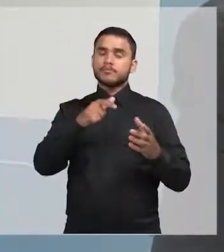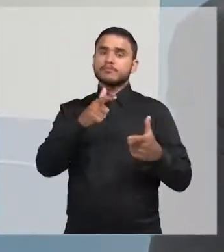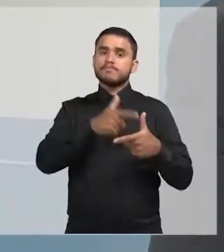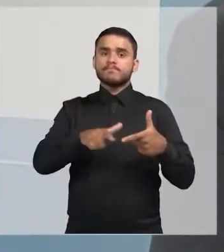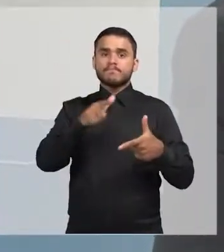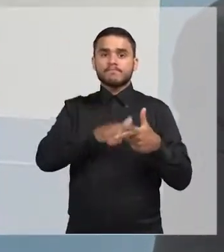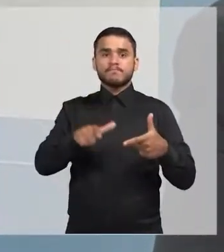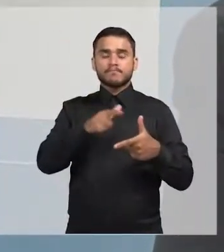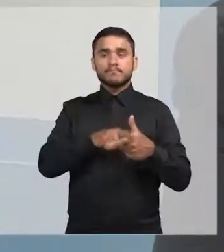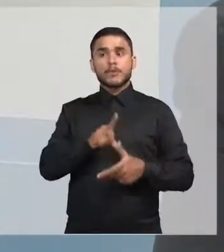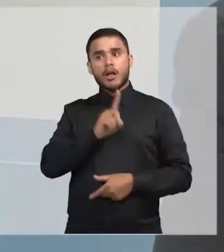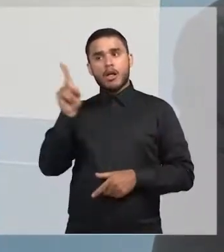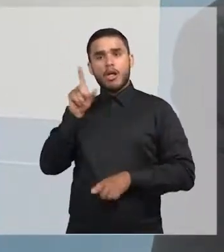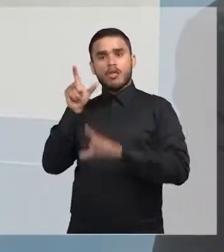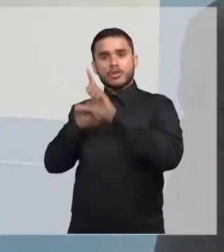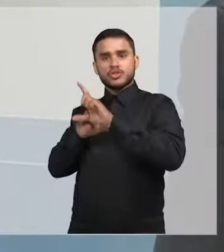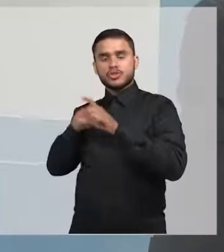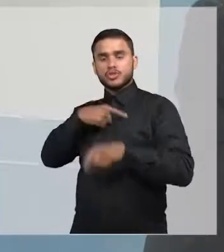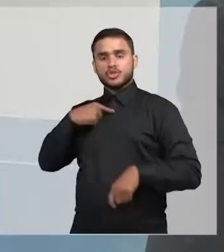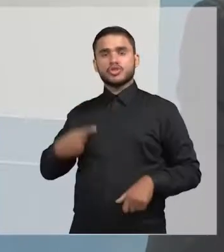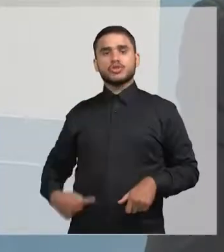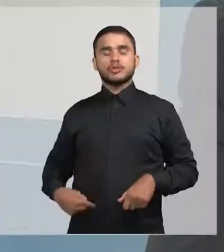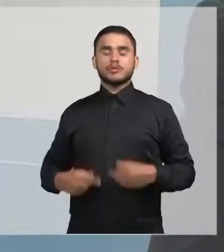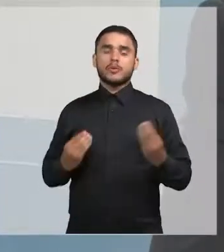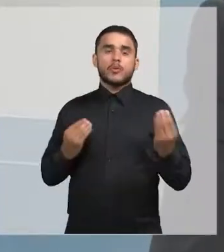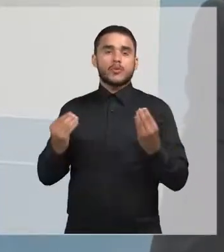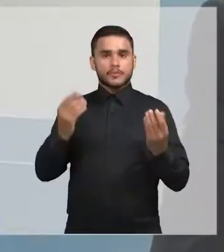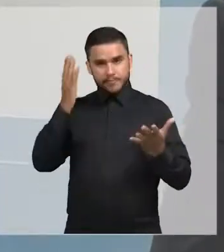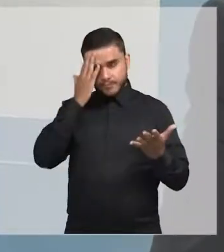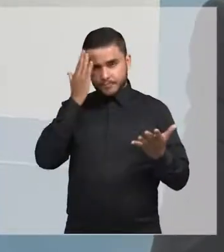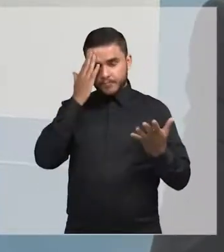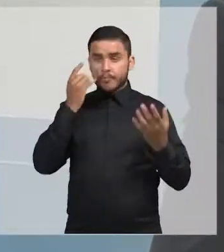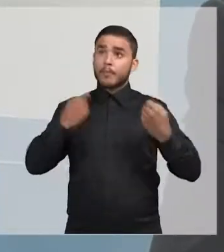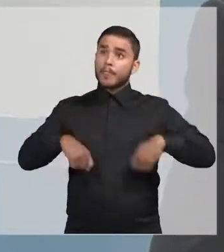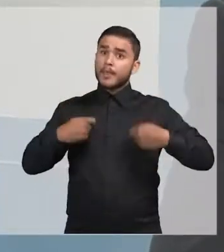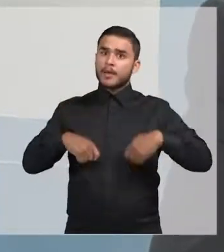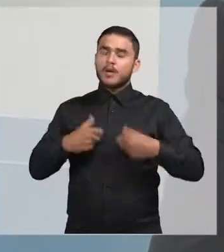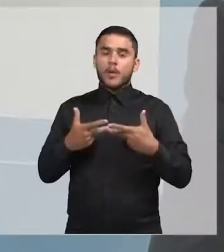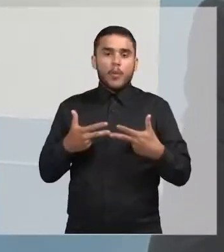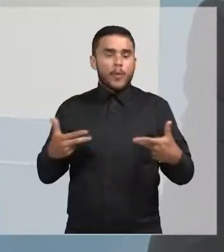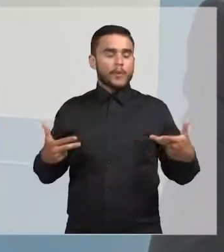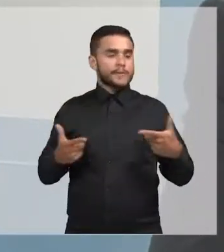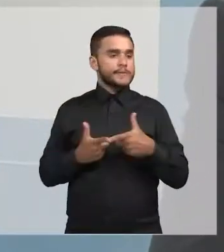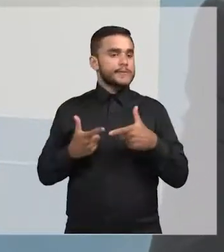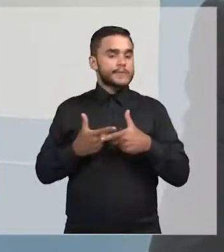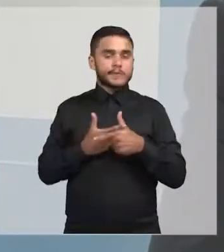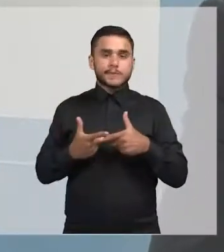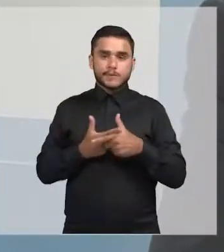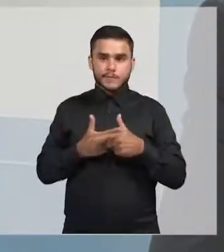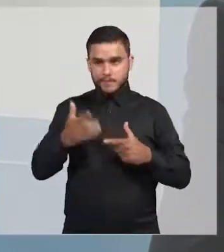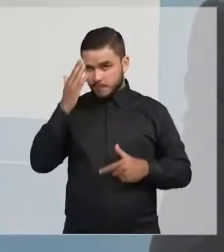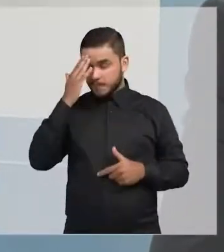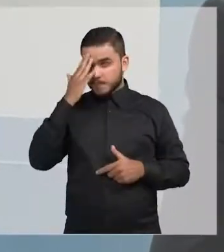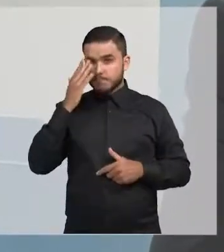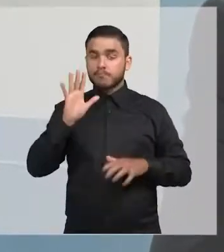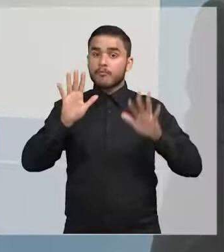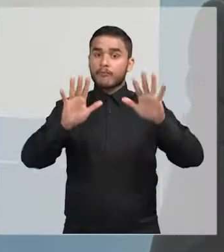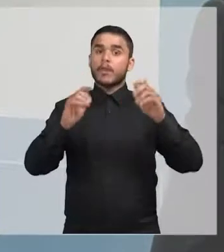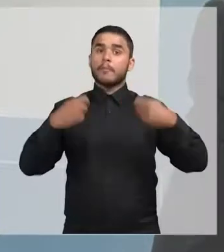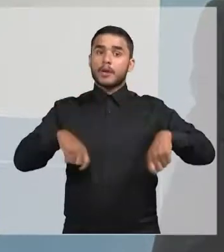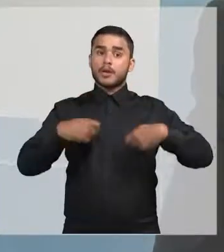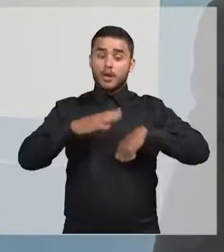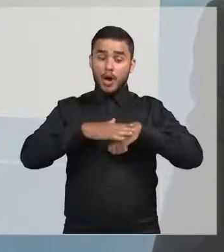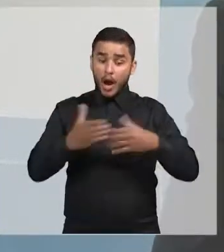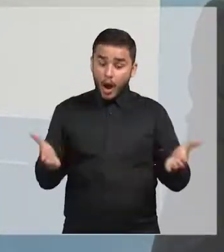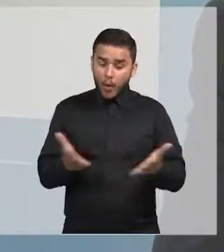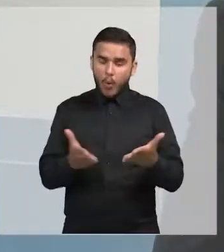Brasil. E o Brasil hoje depende muito da China. Então, é muita coisa que vai acontecer aí, só que, como o Luiz colocou, esse